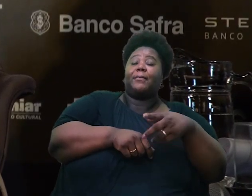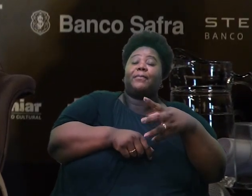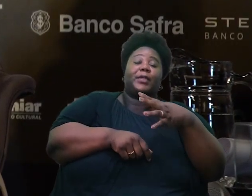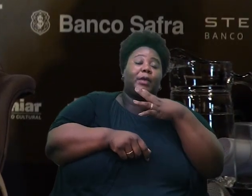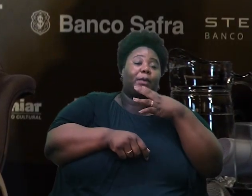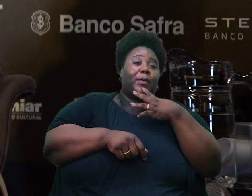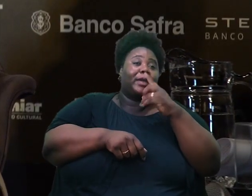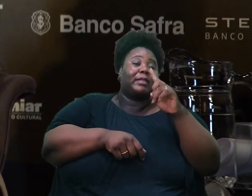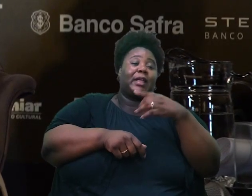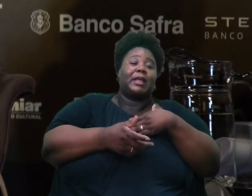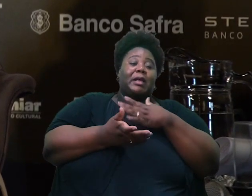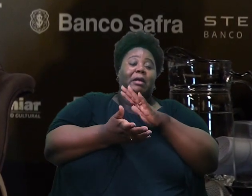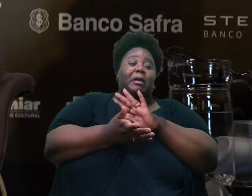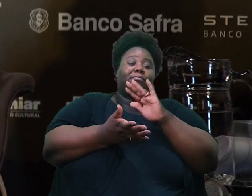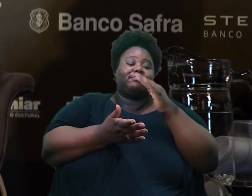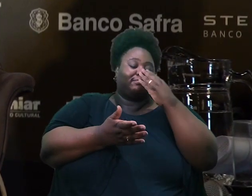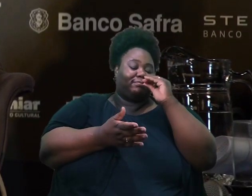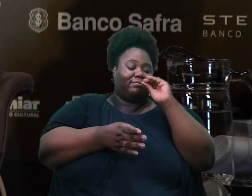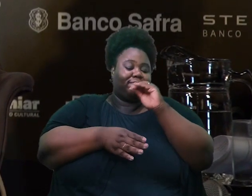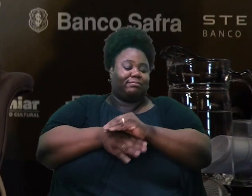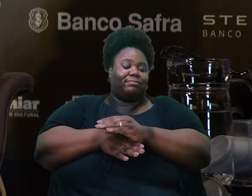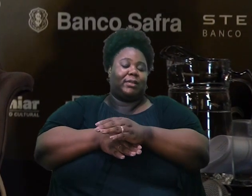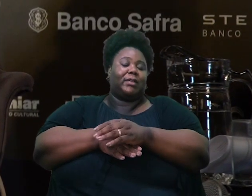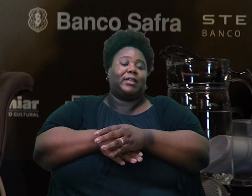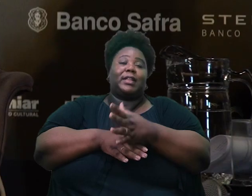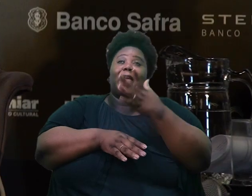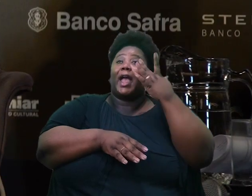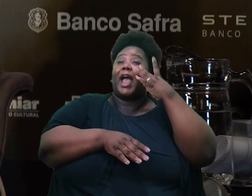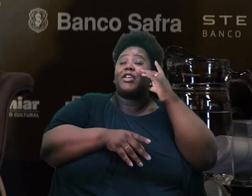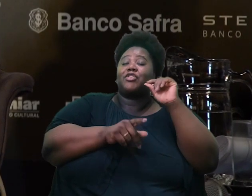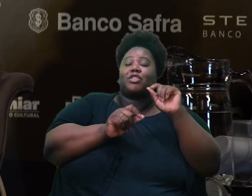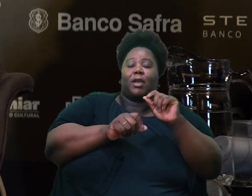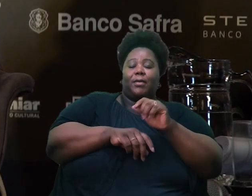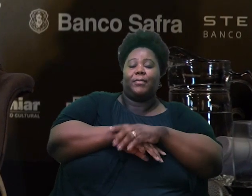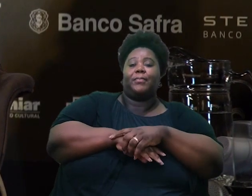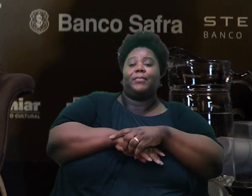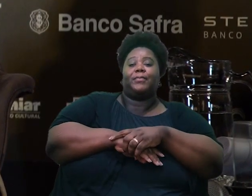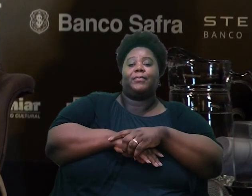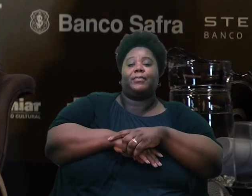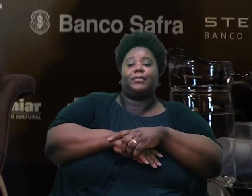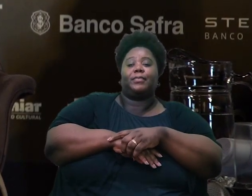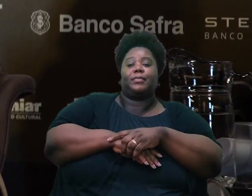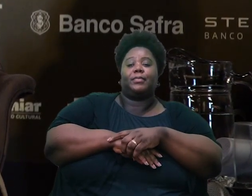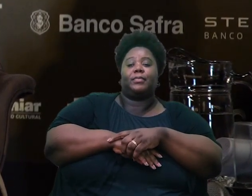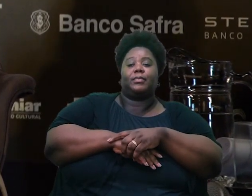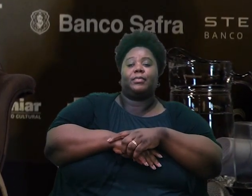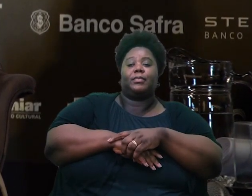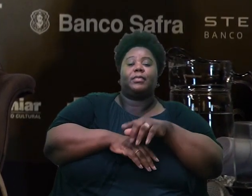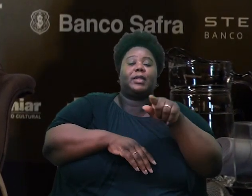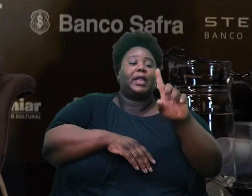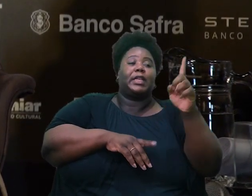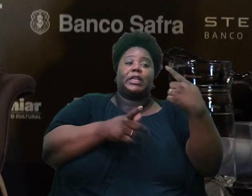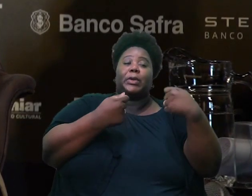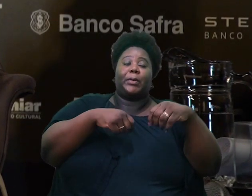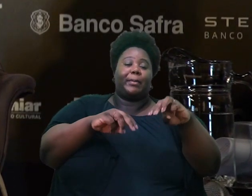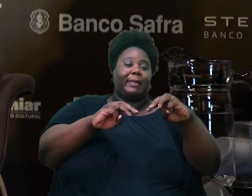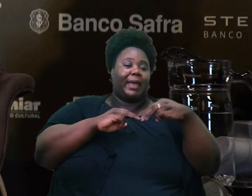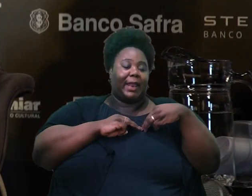é menosprezá-lo. E achar, né, que ele não